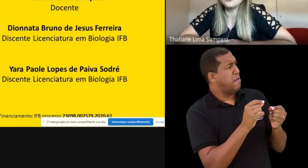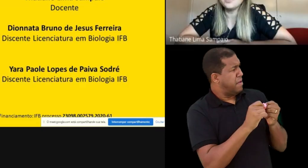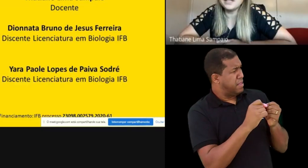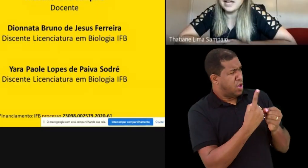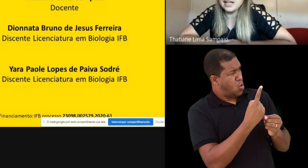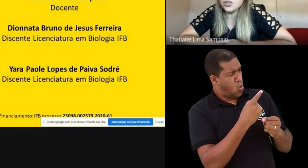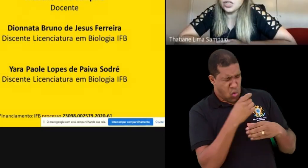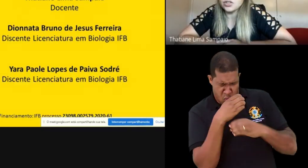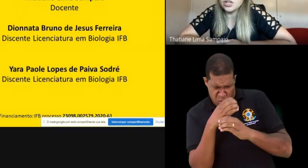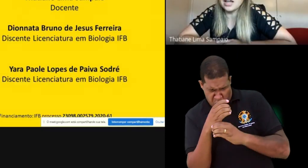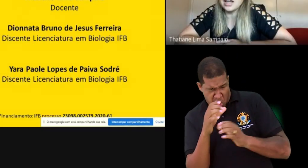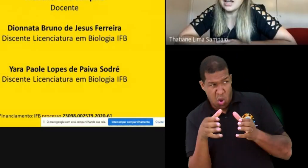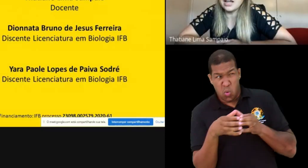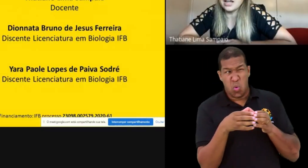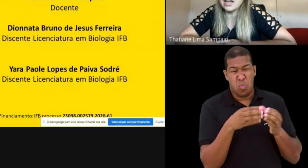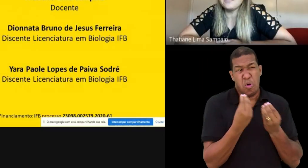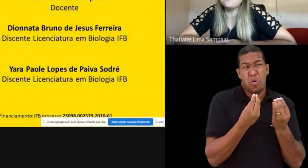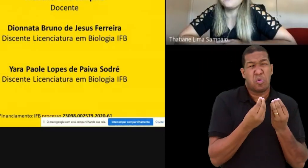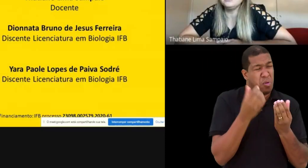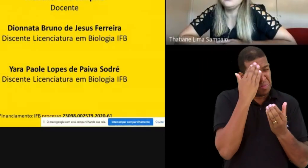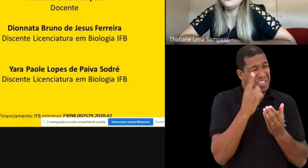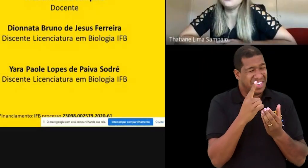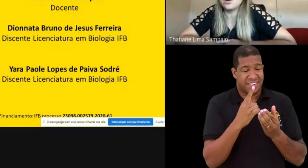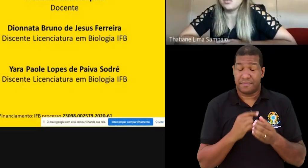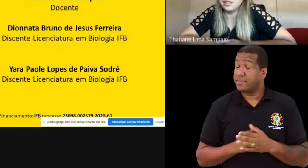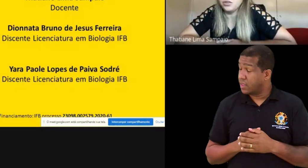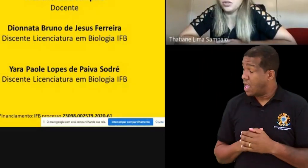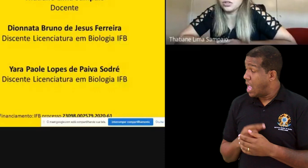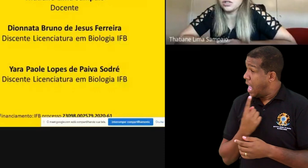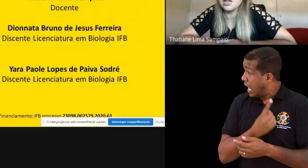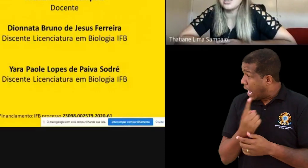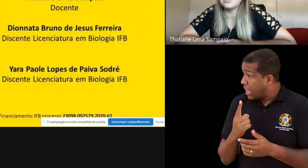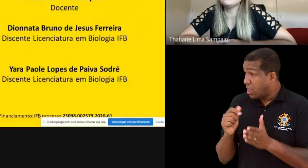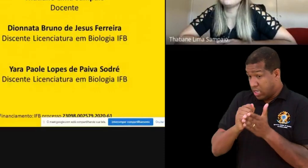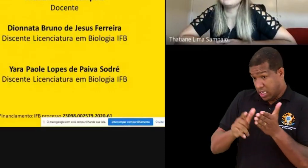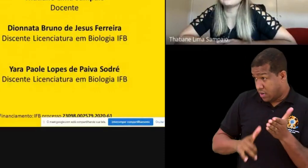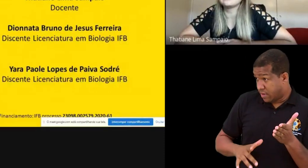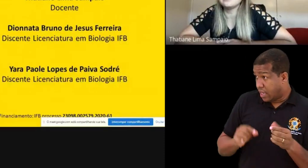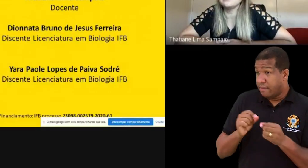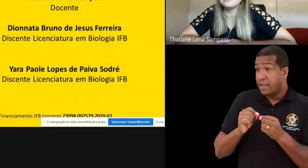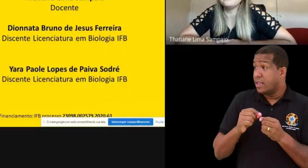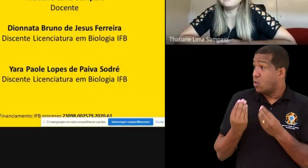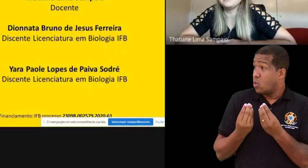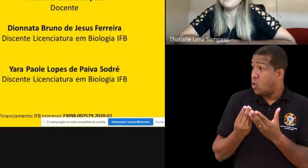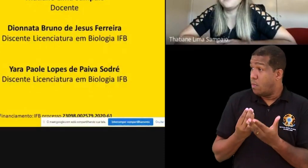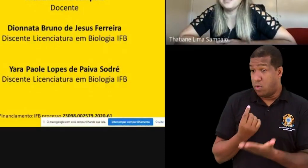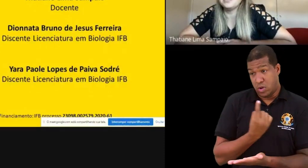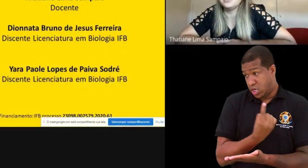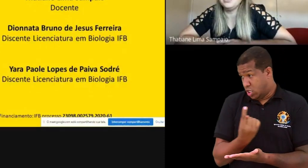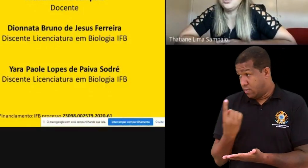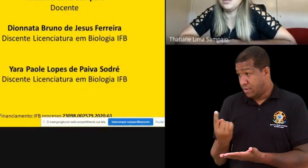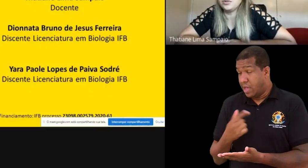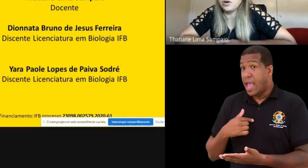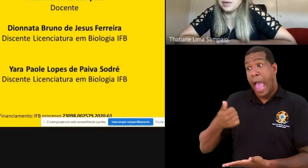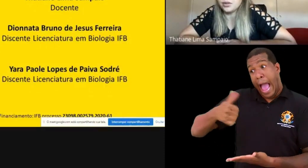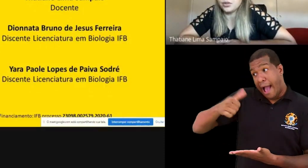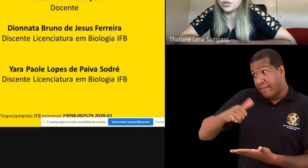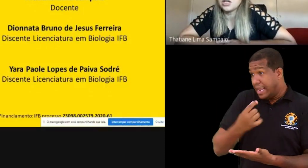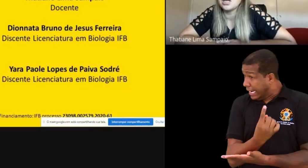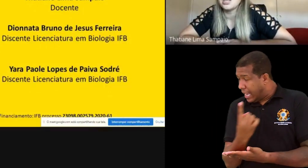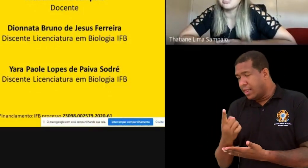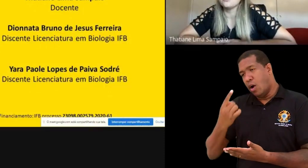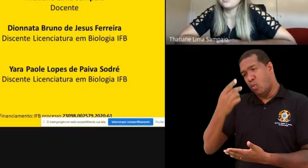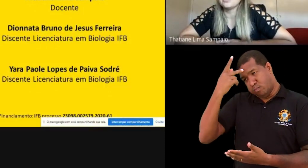A atividade, gente, ela vai ser feita individualmente, a avaliação ela vai ser feita